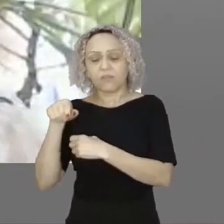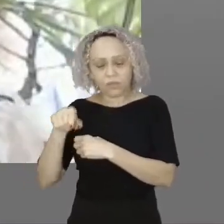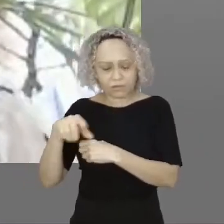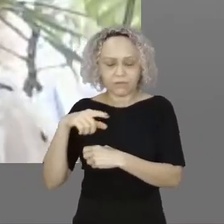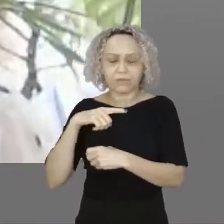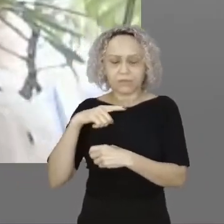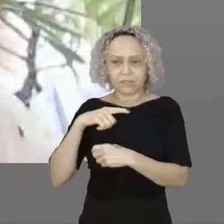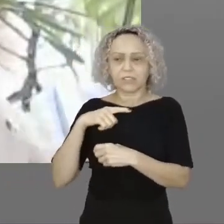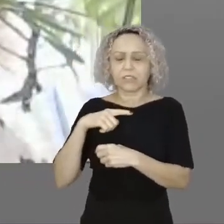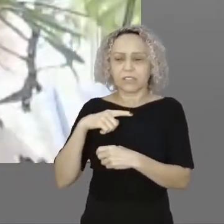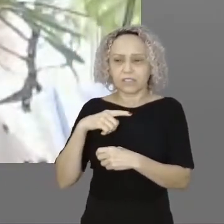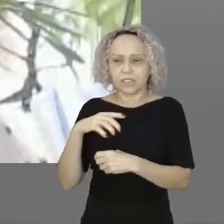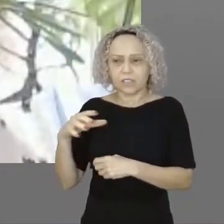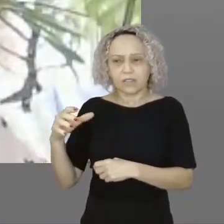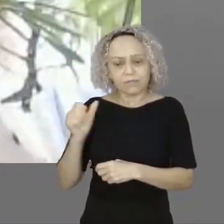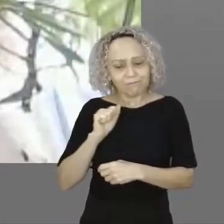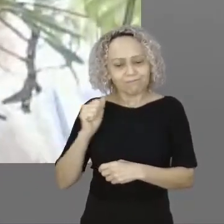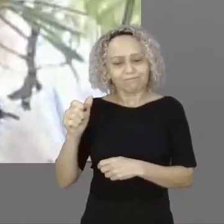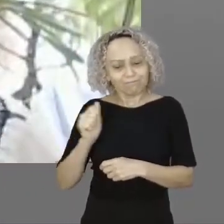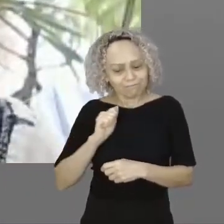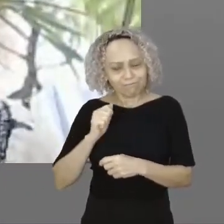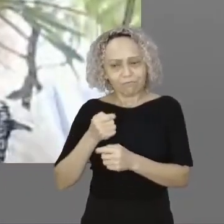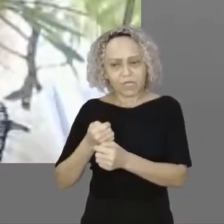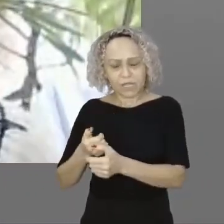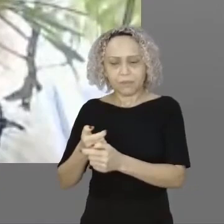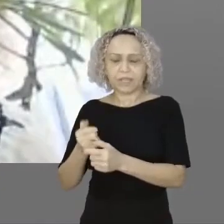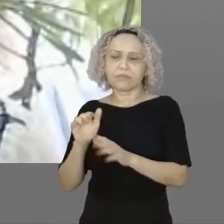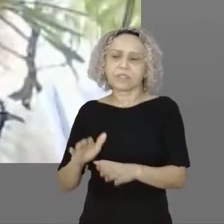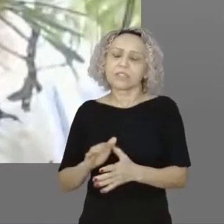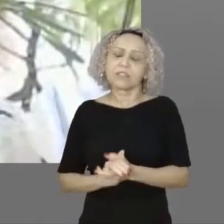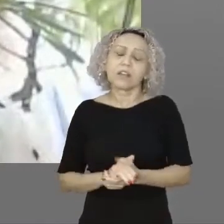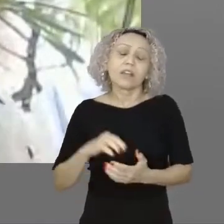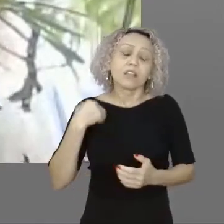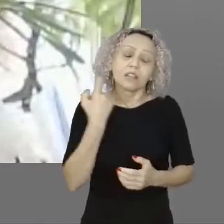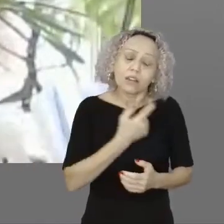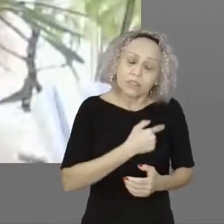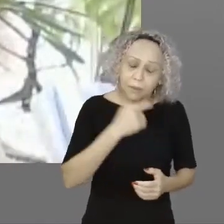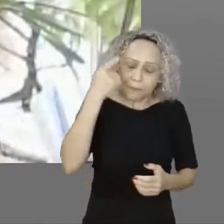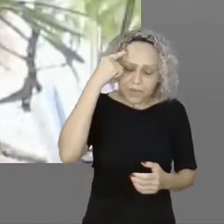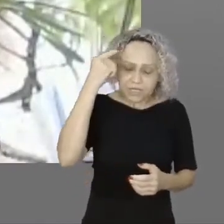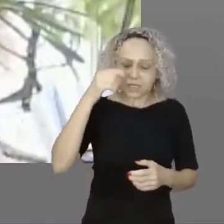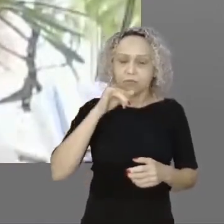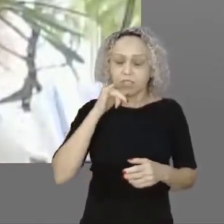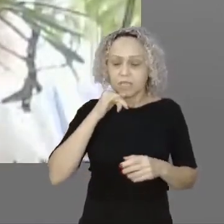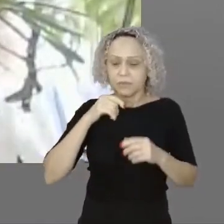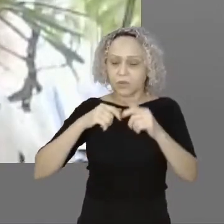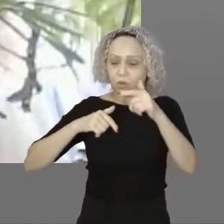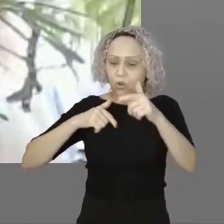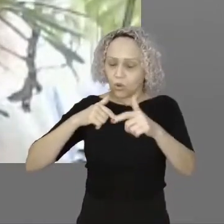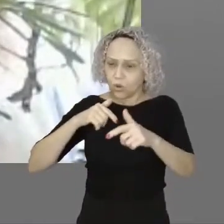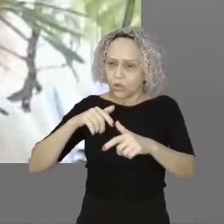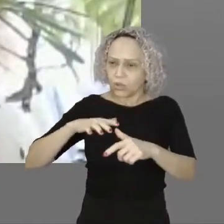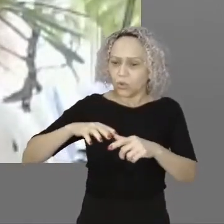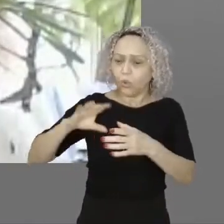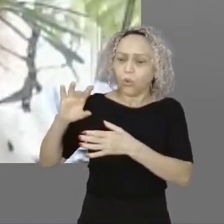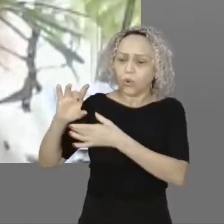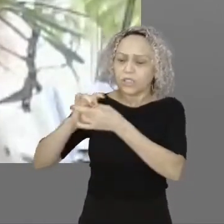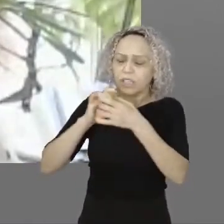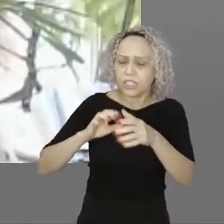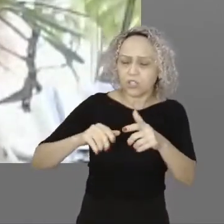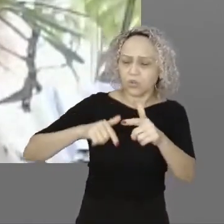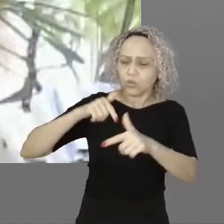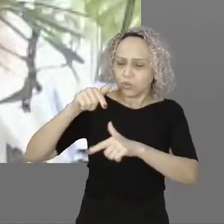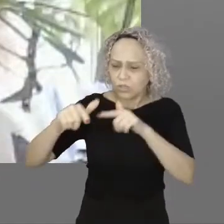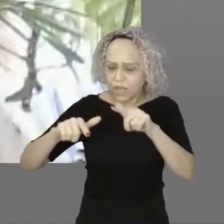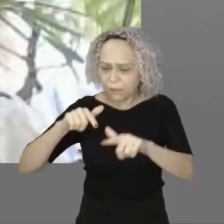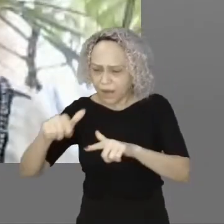estamos pensando no mundo do trabalho e no mundo doméstico também, e no mundo do fazer, do cuidado das